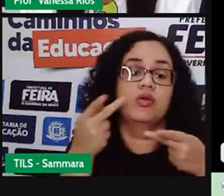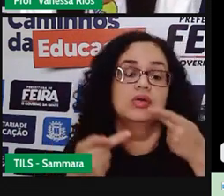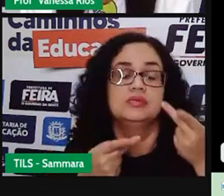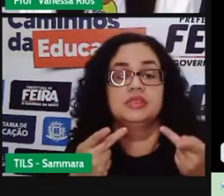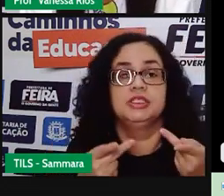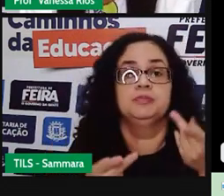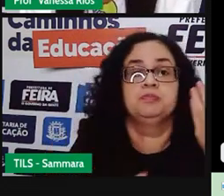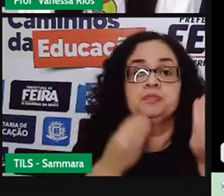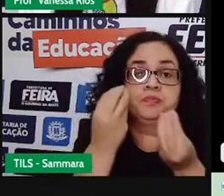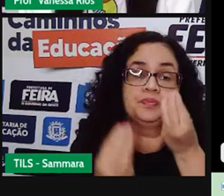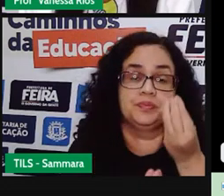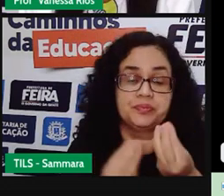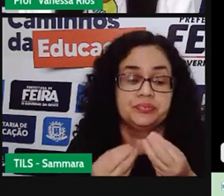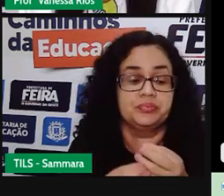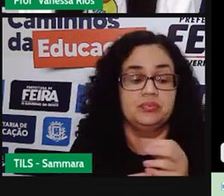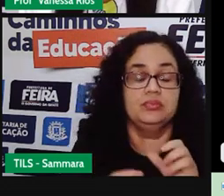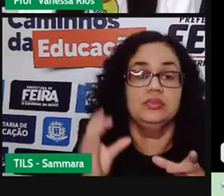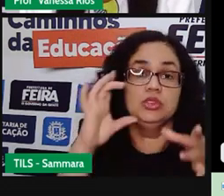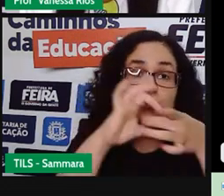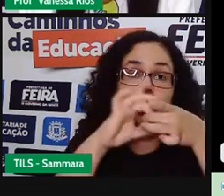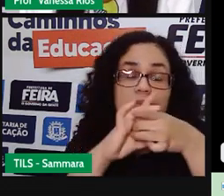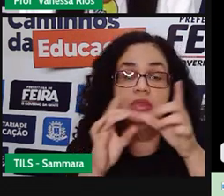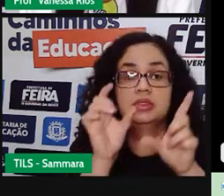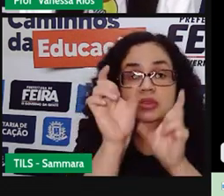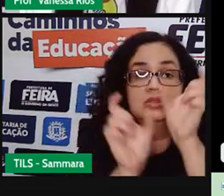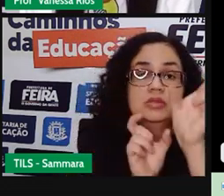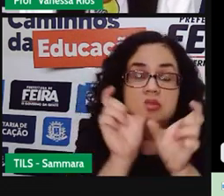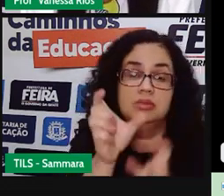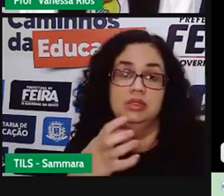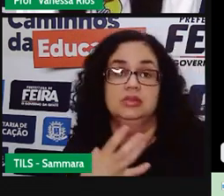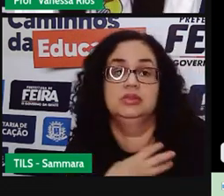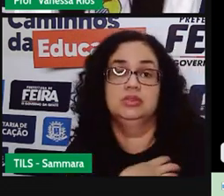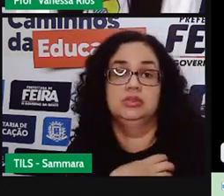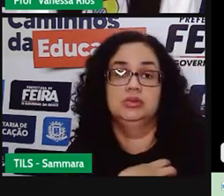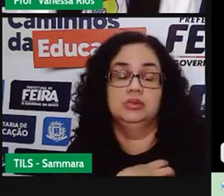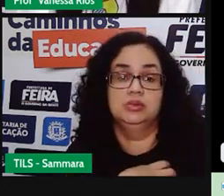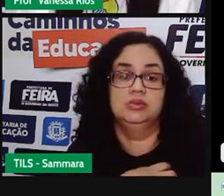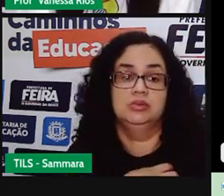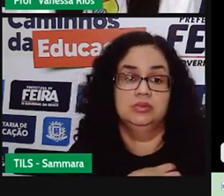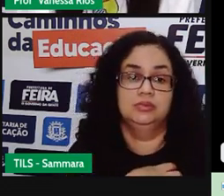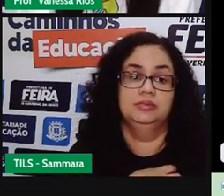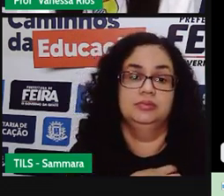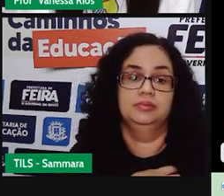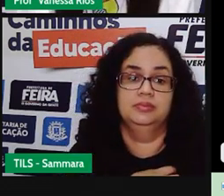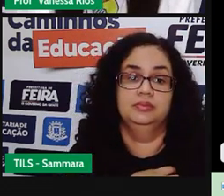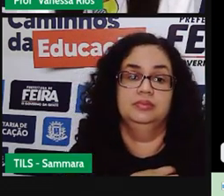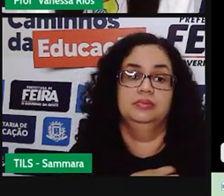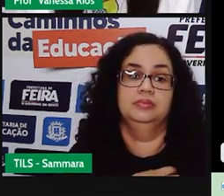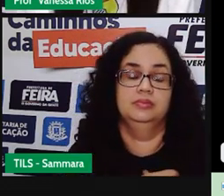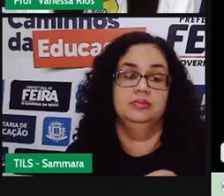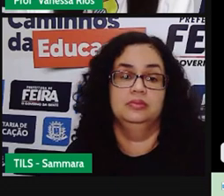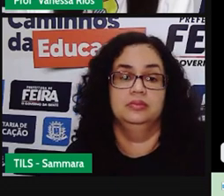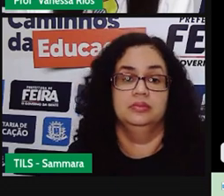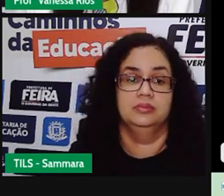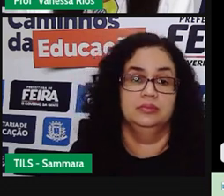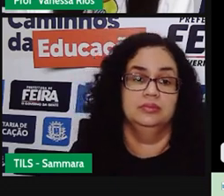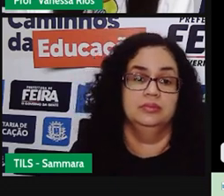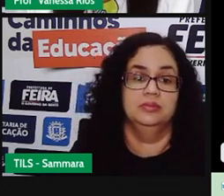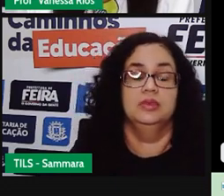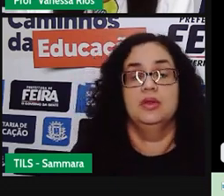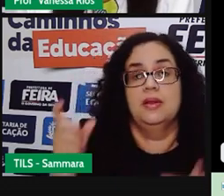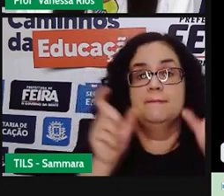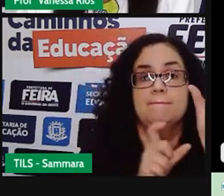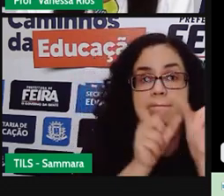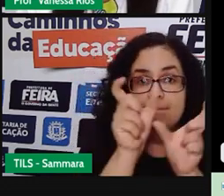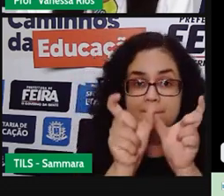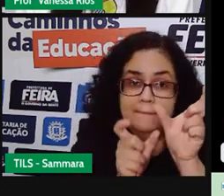está sendo passada através daquelas palavras colocadas no poema. A Pro trouxe aqui alguns poemas